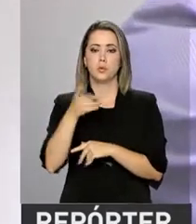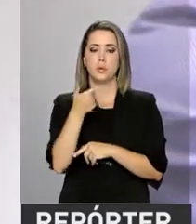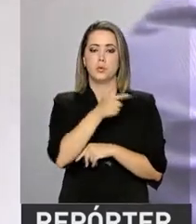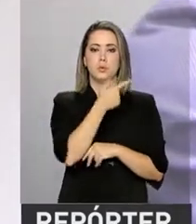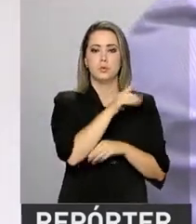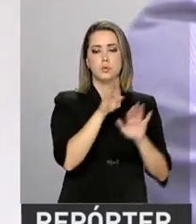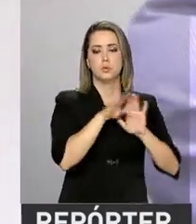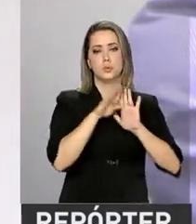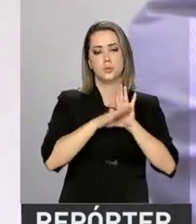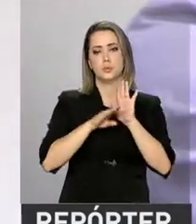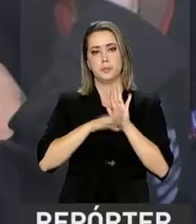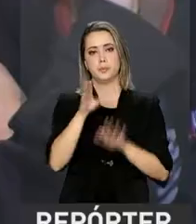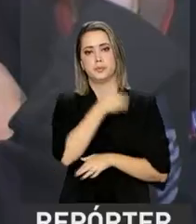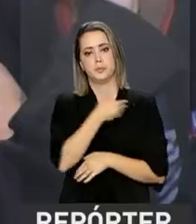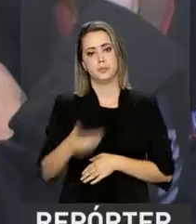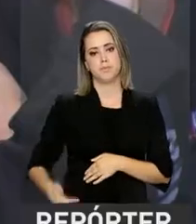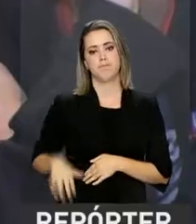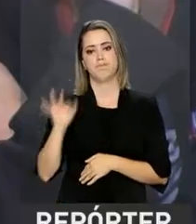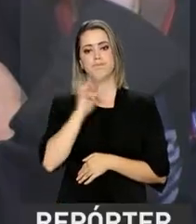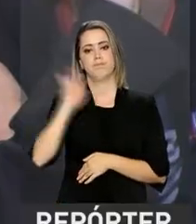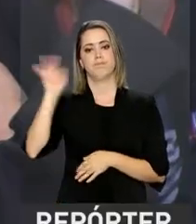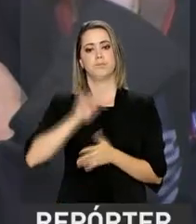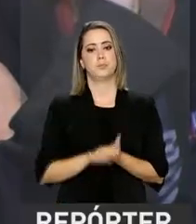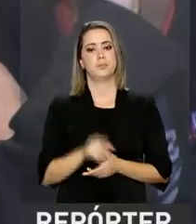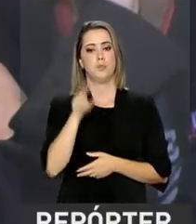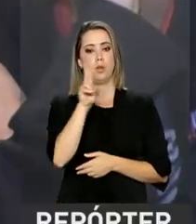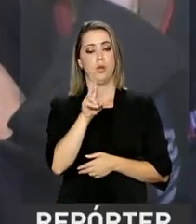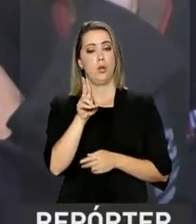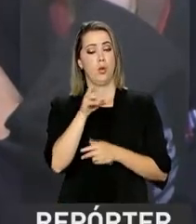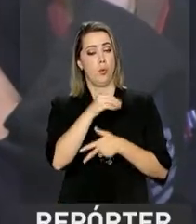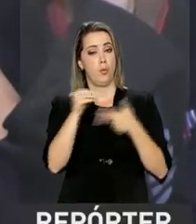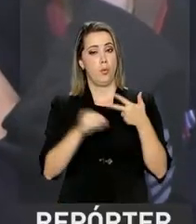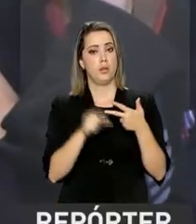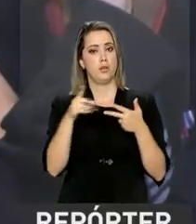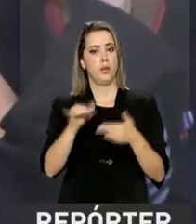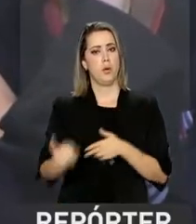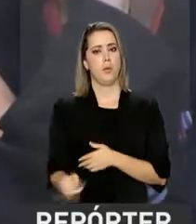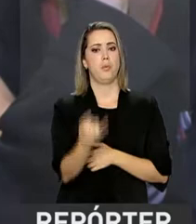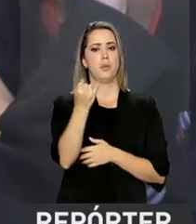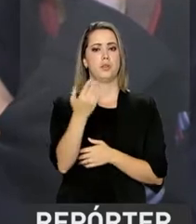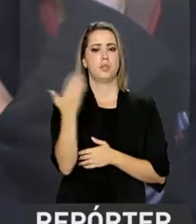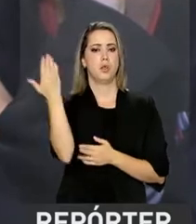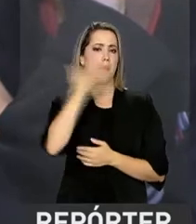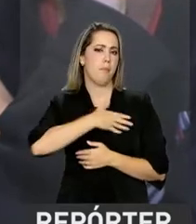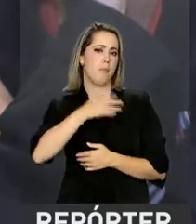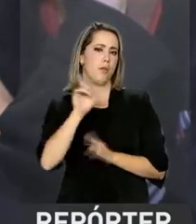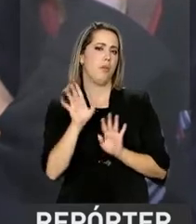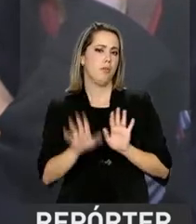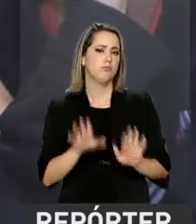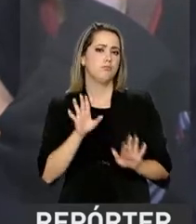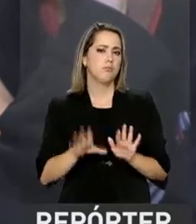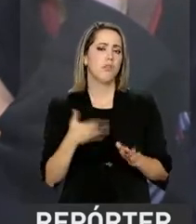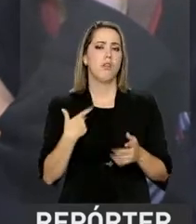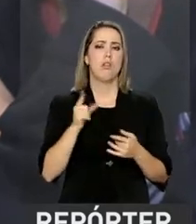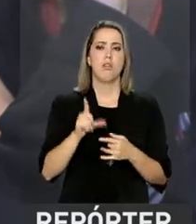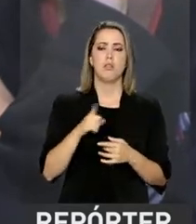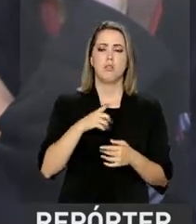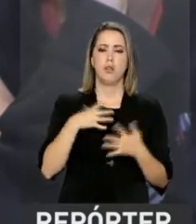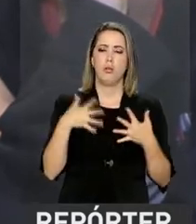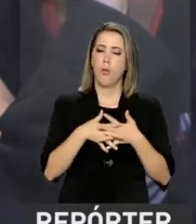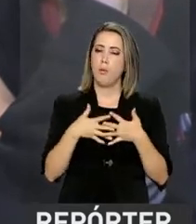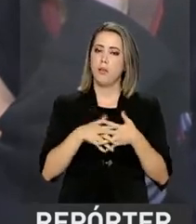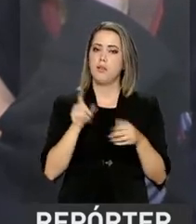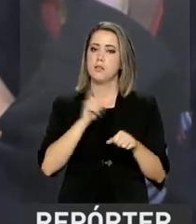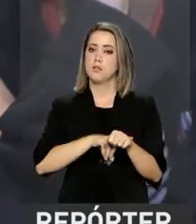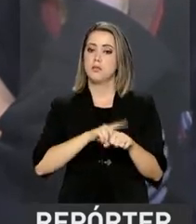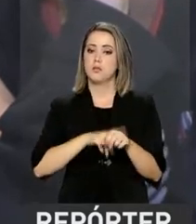outros programas do governo federal. O Enem dá essa oportunidade pra gente, sabe? Não é uma prova tão difícil. Ela tem aquela complicação